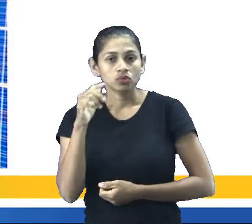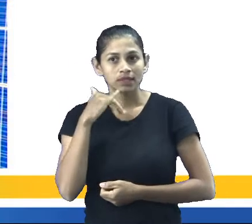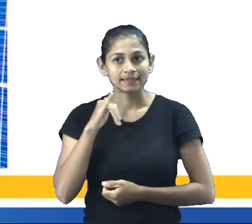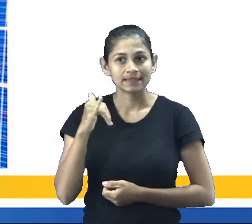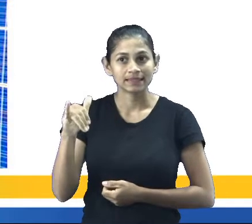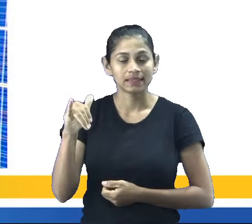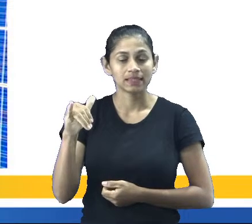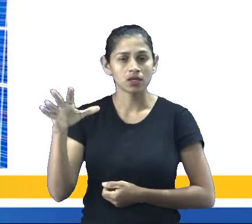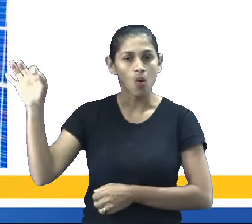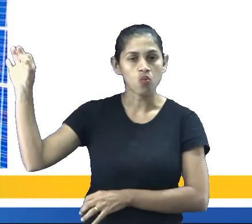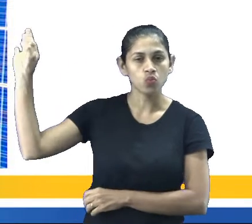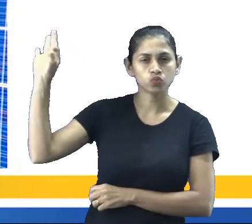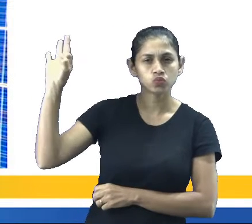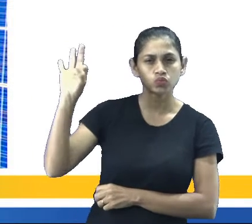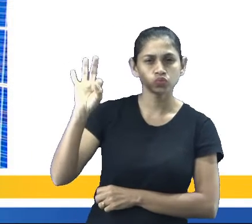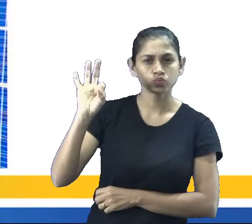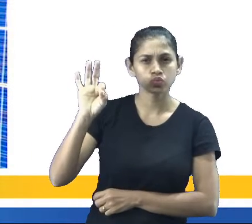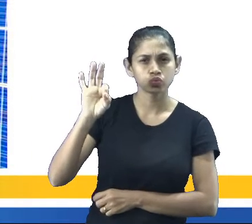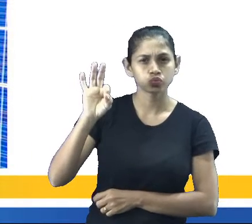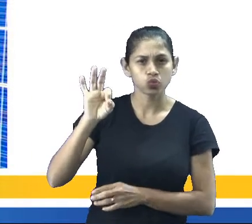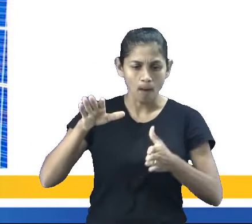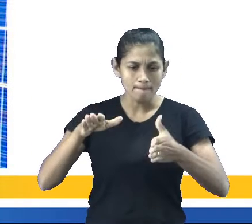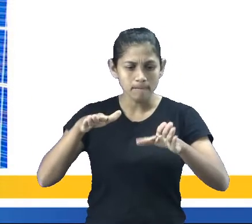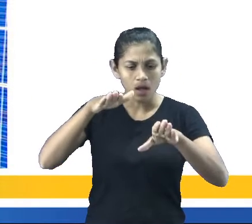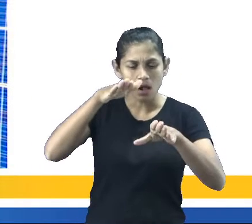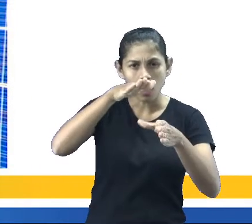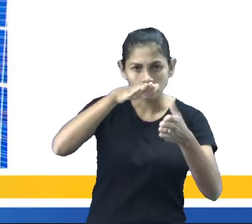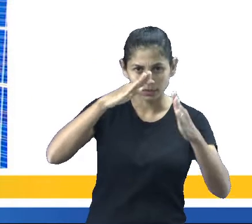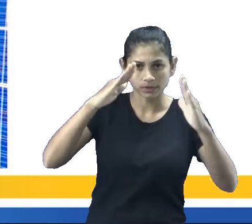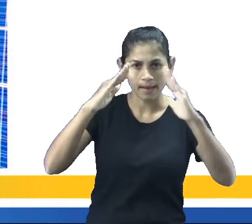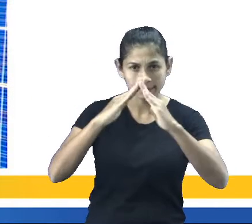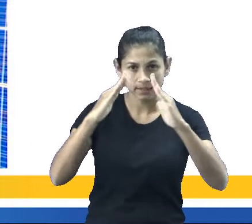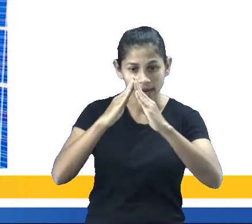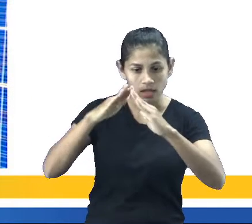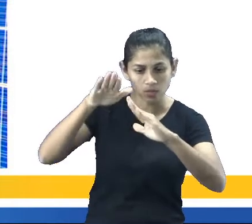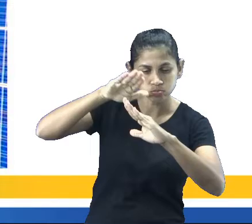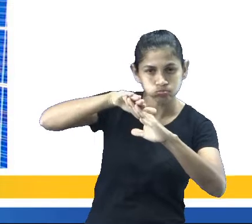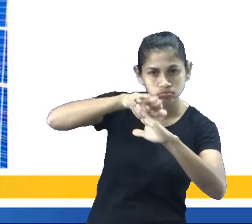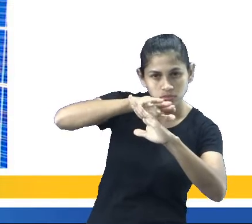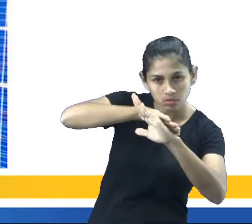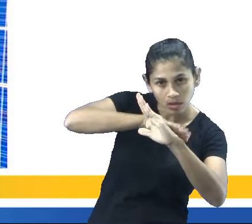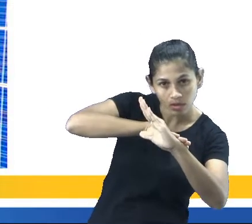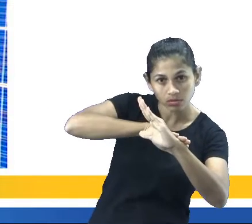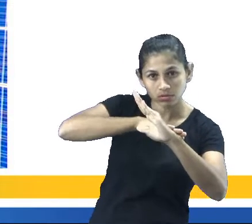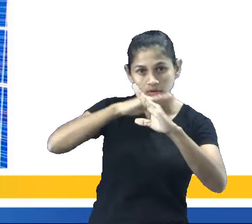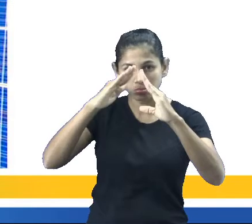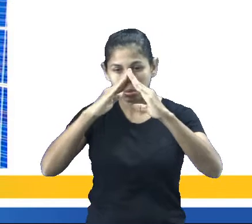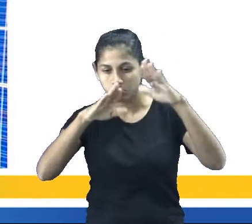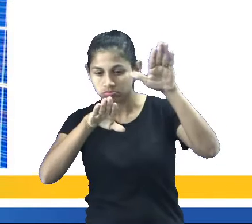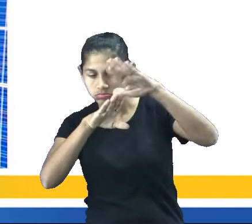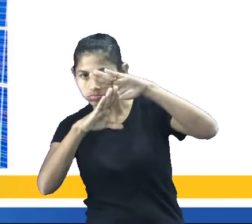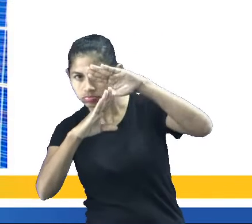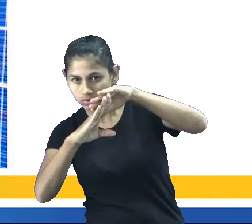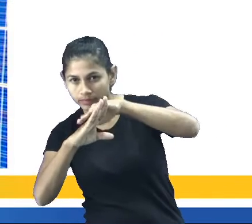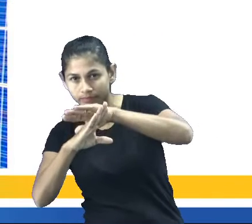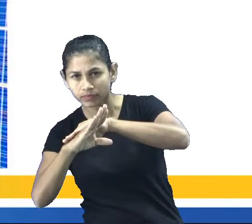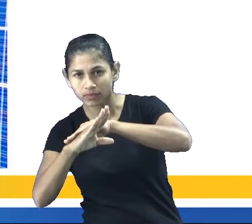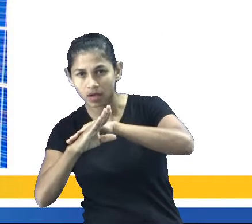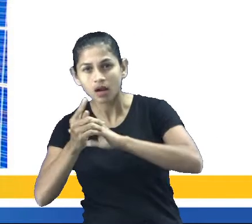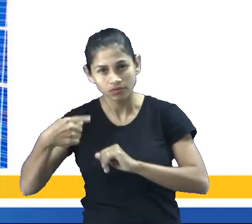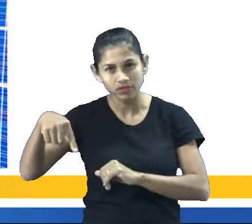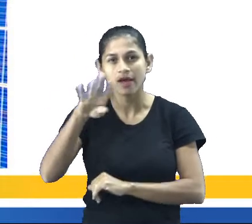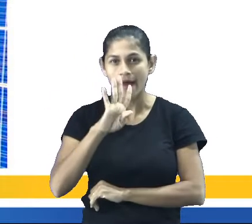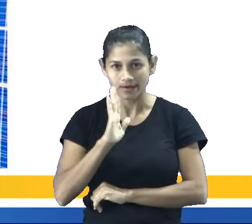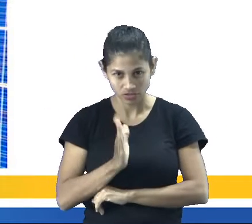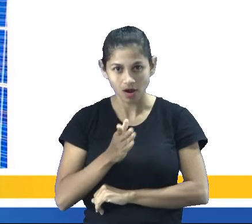a energia solar. Então, acho que essa aqui é uma energia mais comum aí, que eu imagino que grande parte aí de vocês já devam